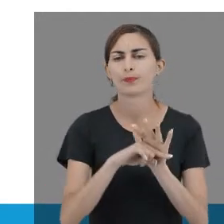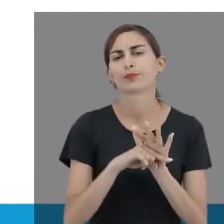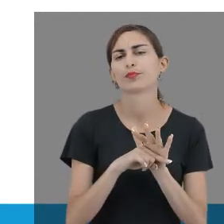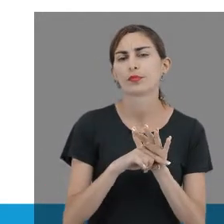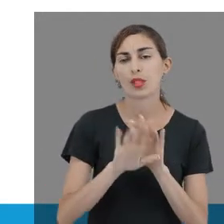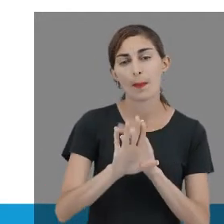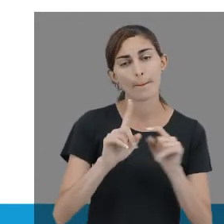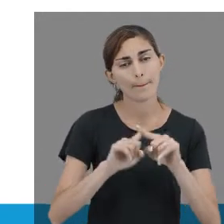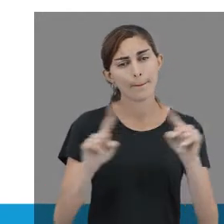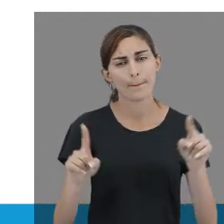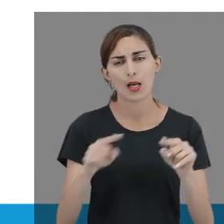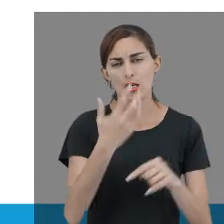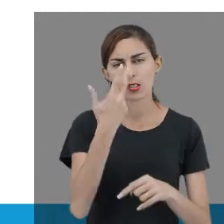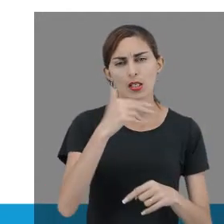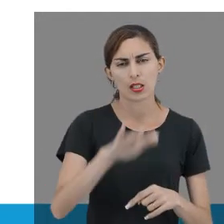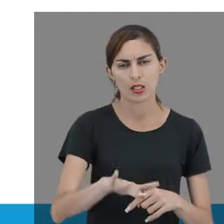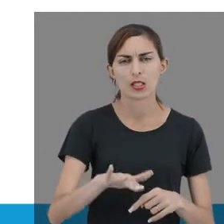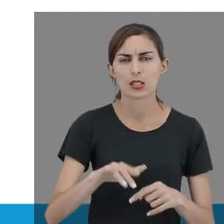negativo,